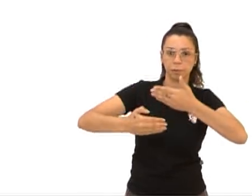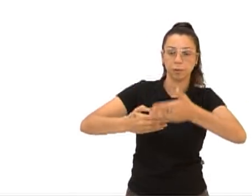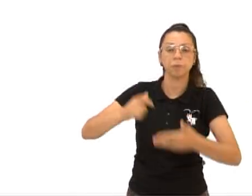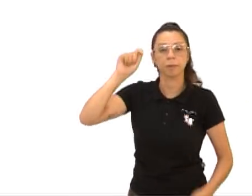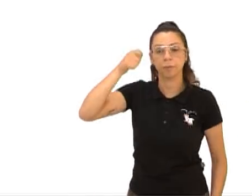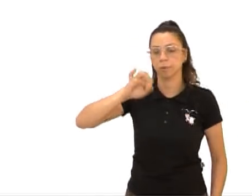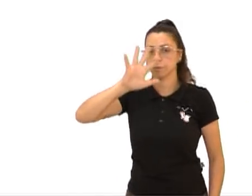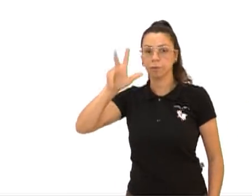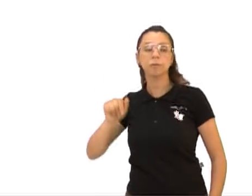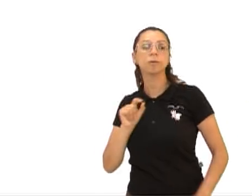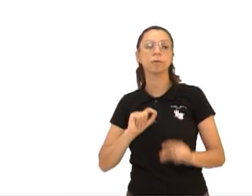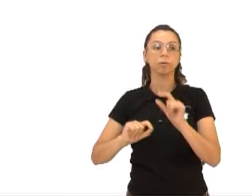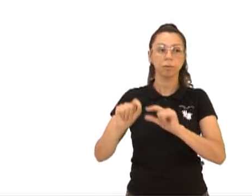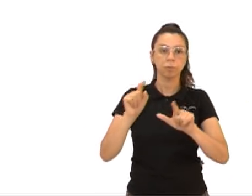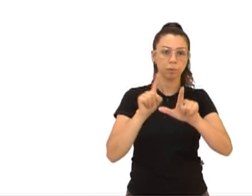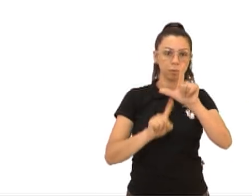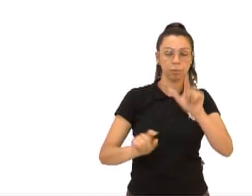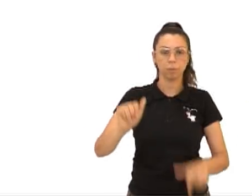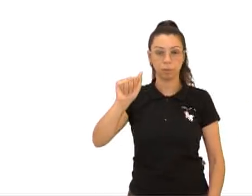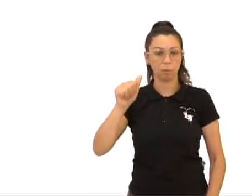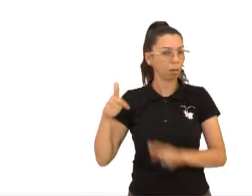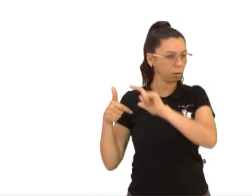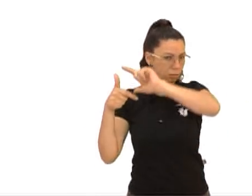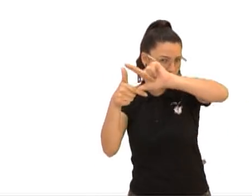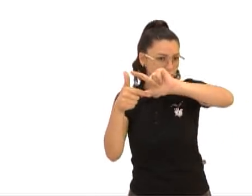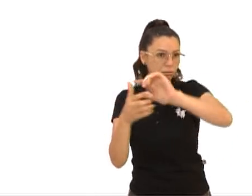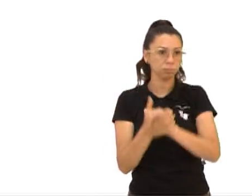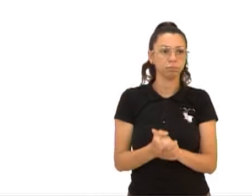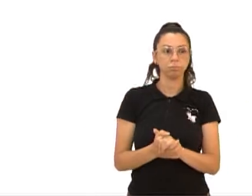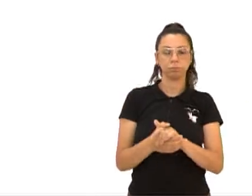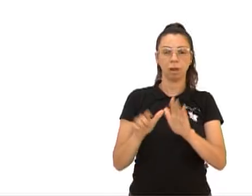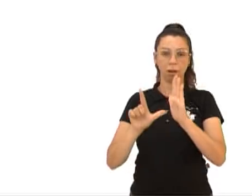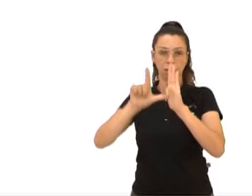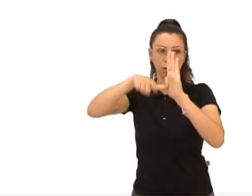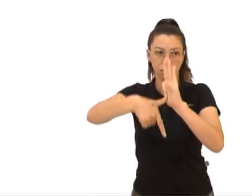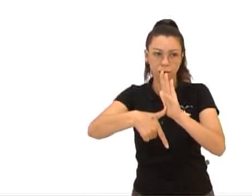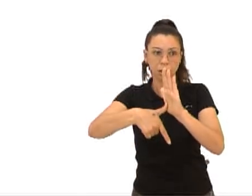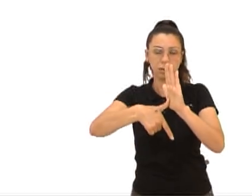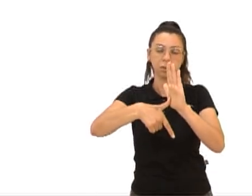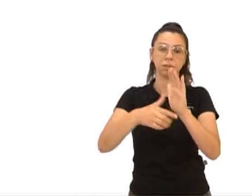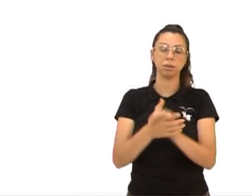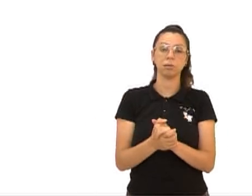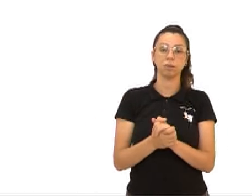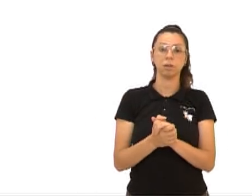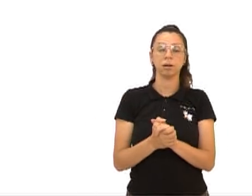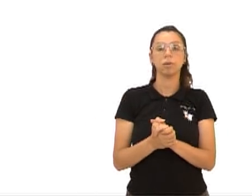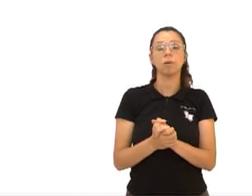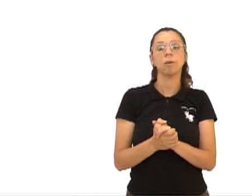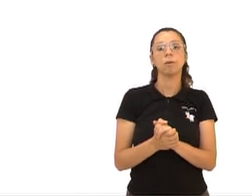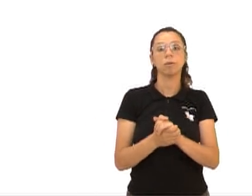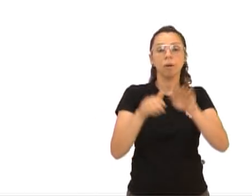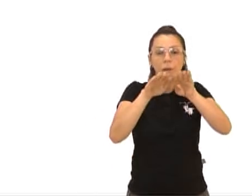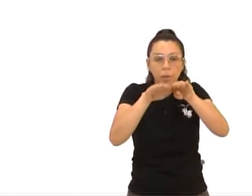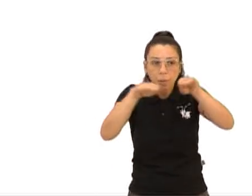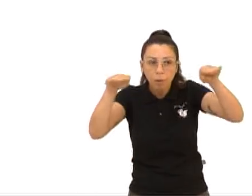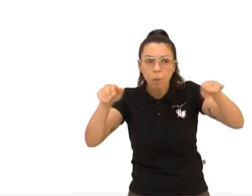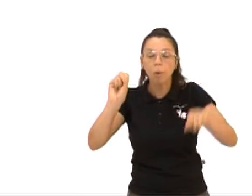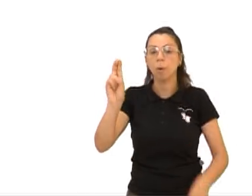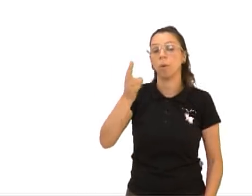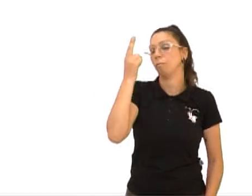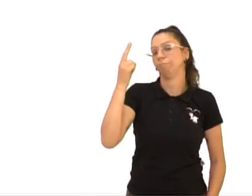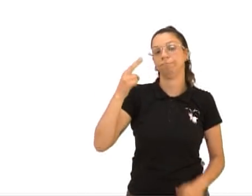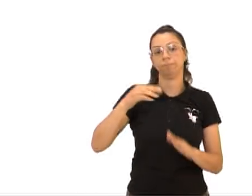continente africano é aquela industrialização clássica, a tardia ou periférica, a planificada